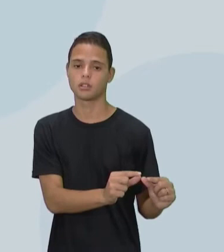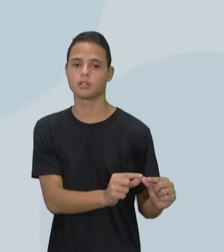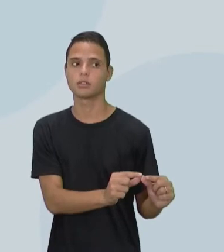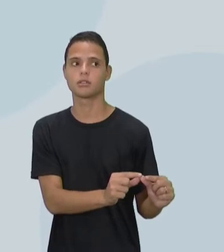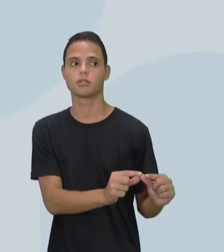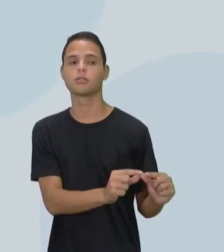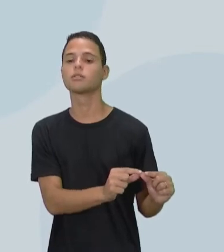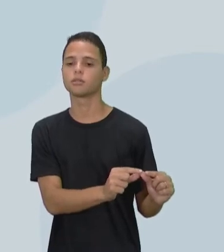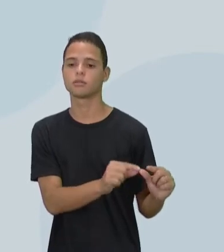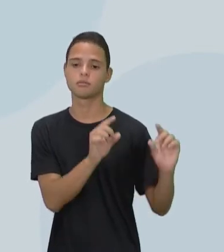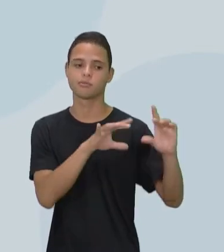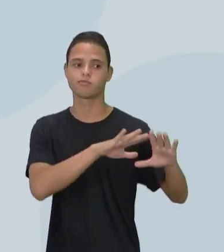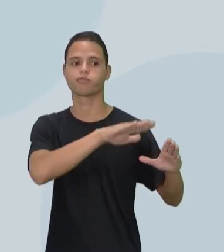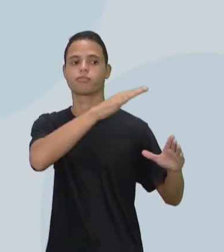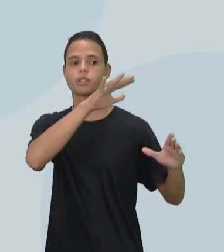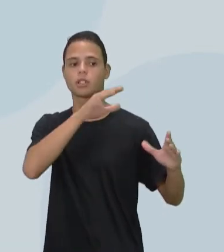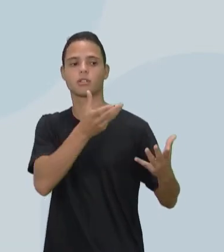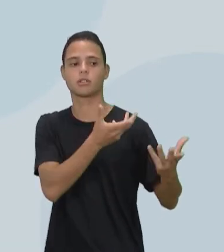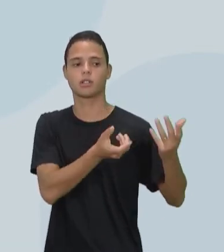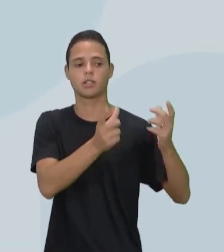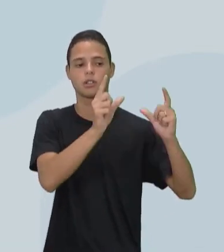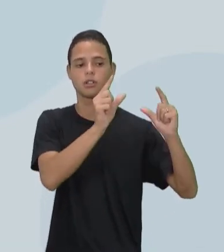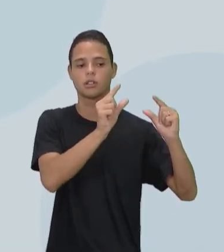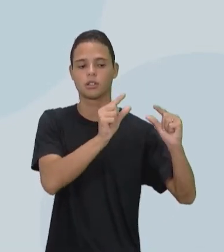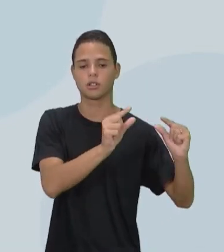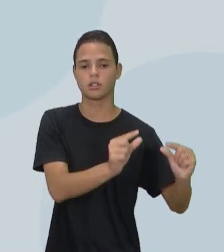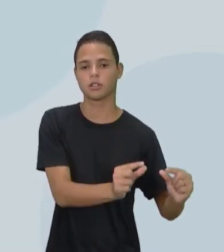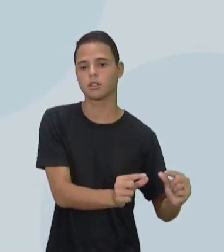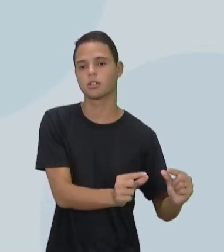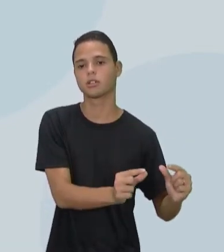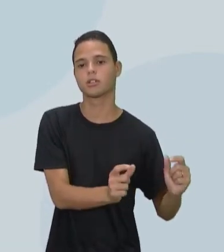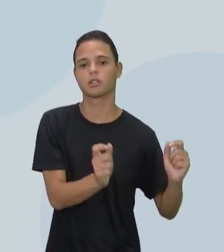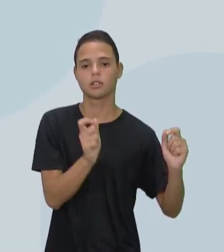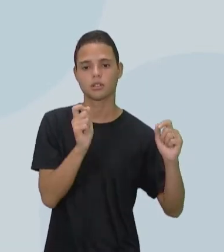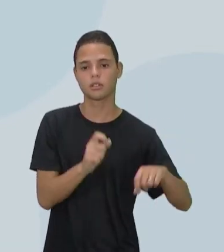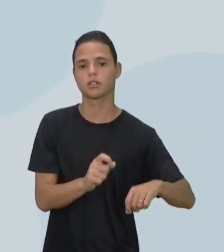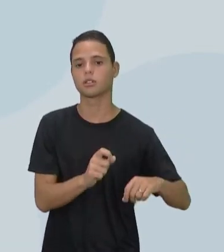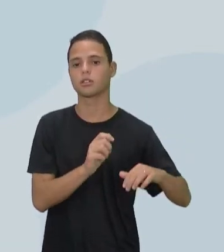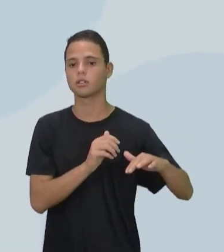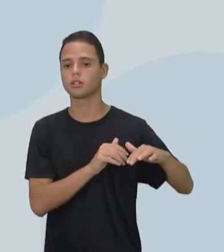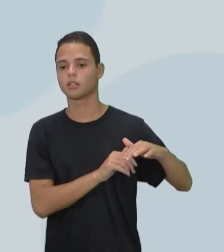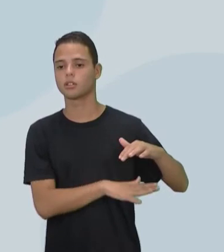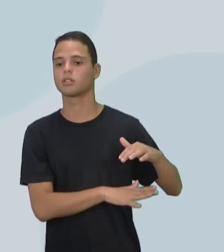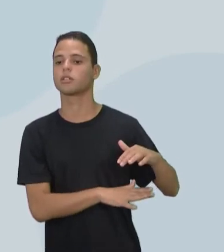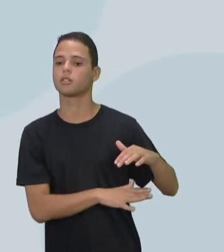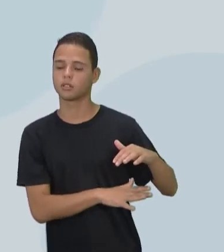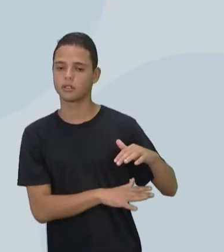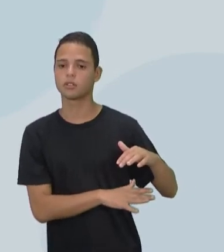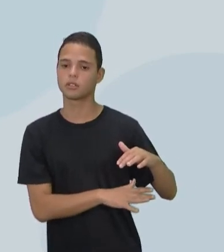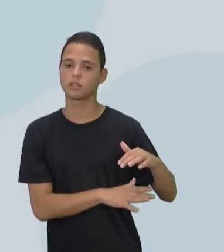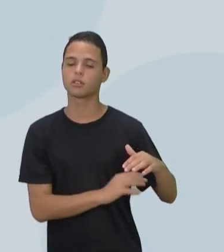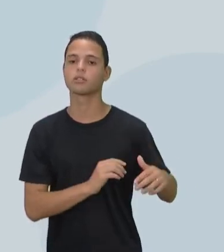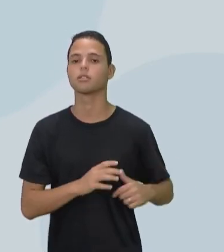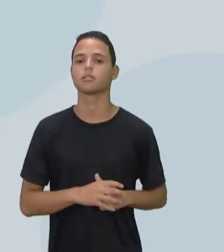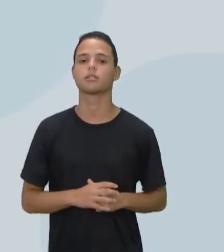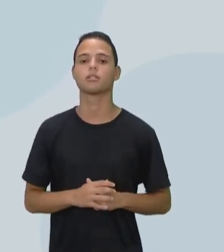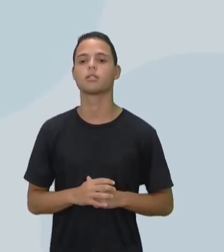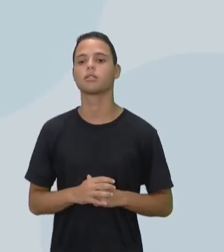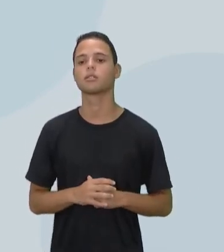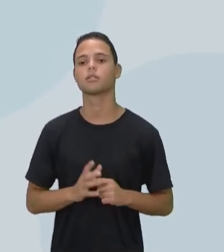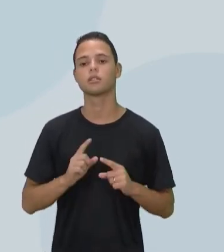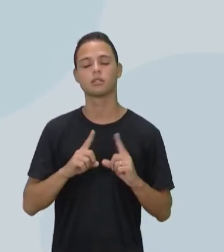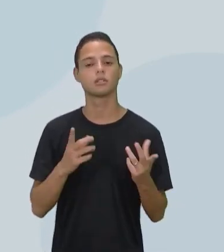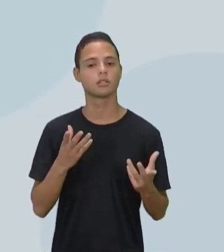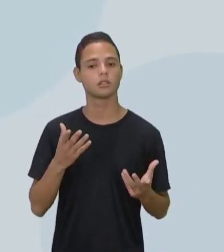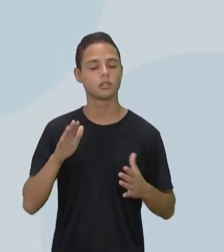E esse volume de lixo que você reduziu, você pode sim jogar ele no aterro sanitário depois de incinerado, mas muitas